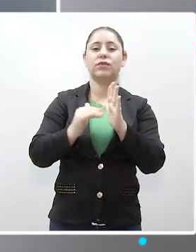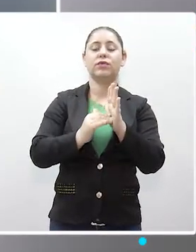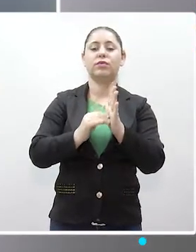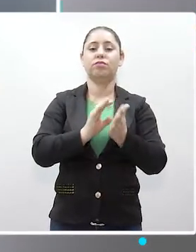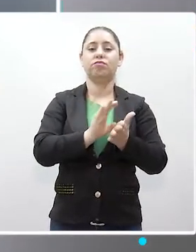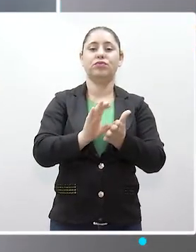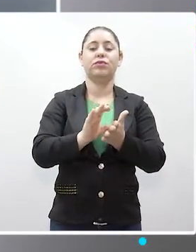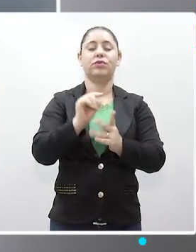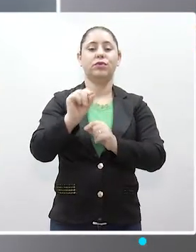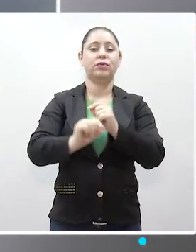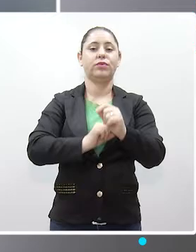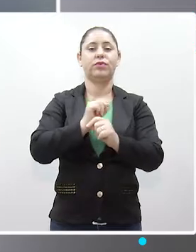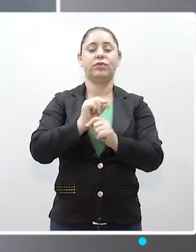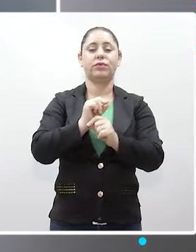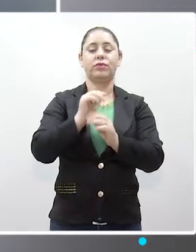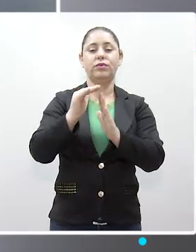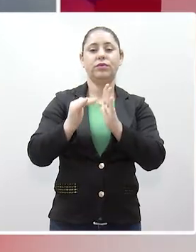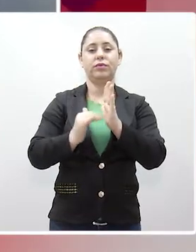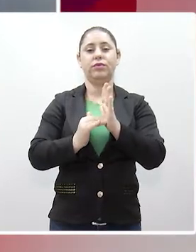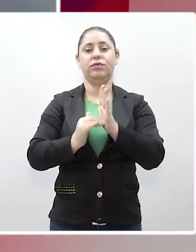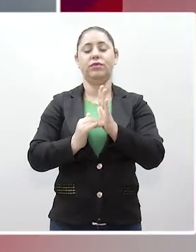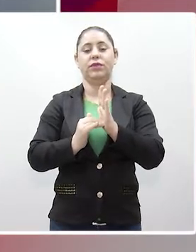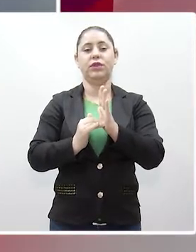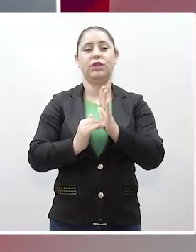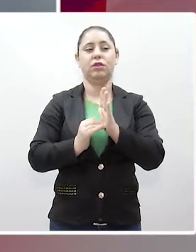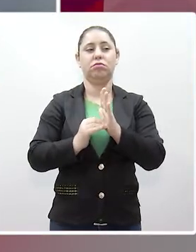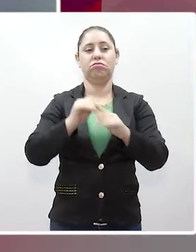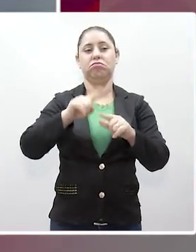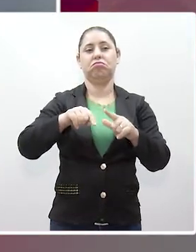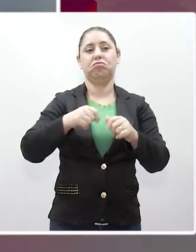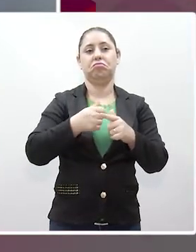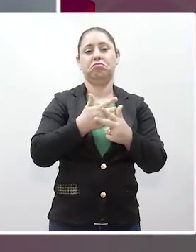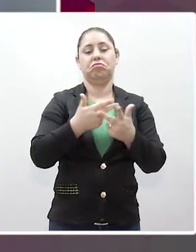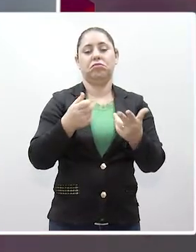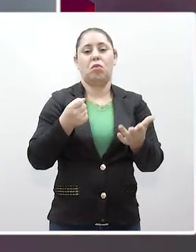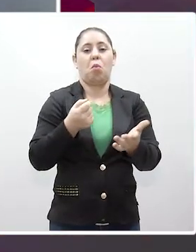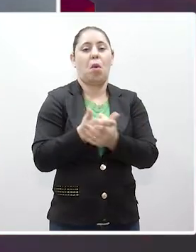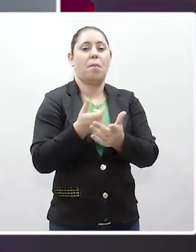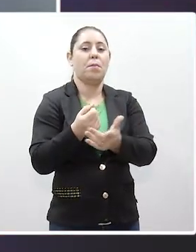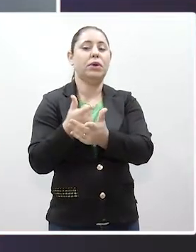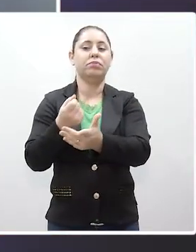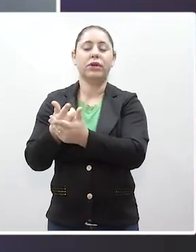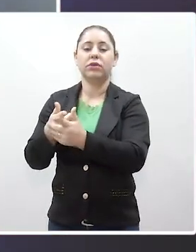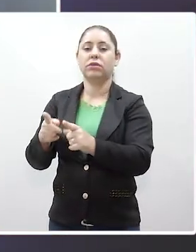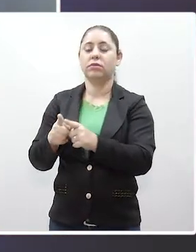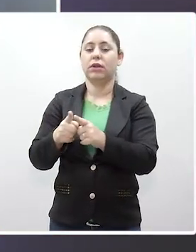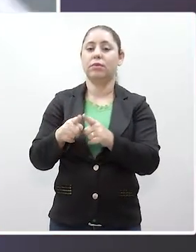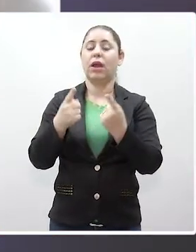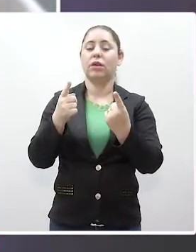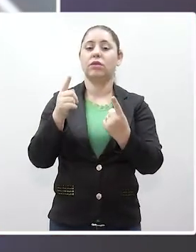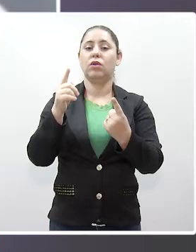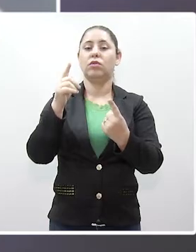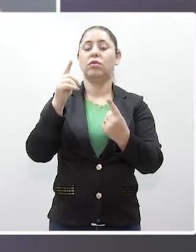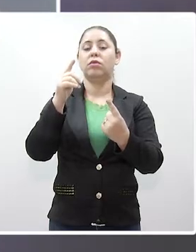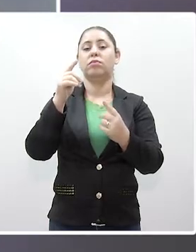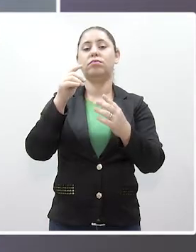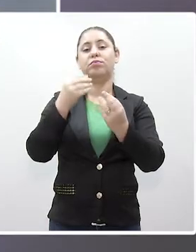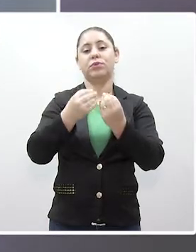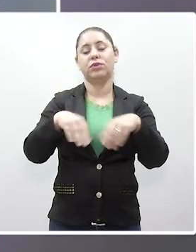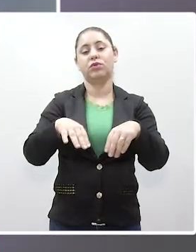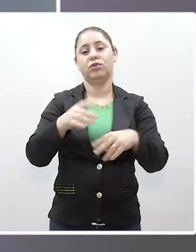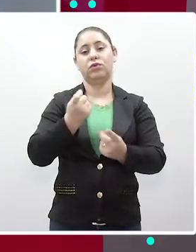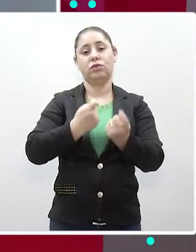adicional dos investimentos, por meio de uma redução adicional do consumo, talvez, mas tem esse efeito colateral negativo na